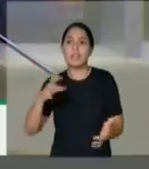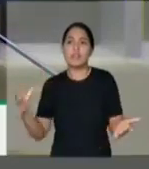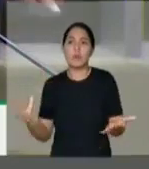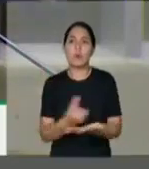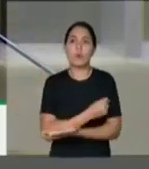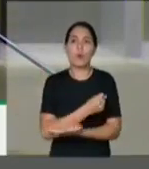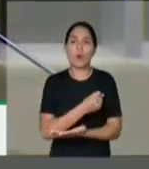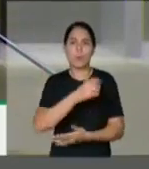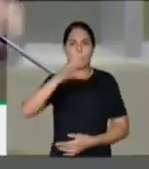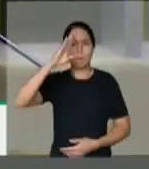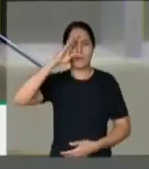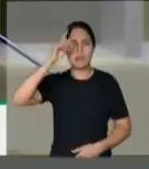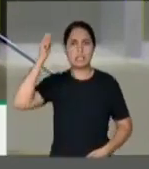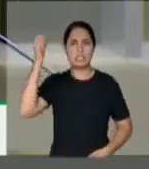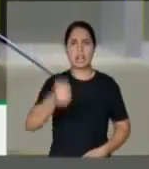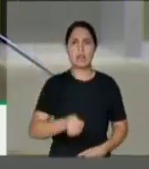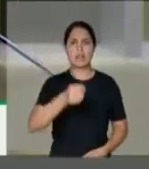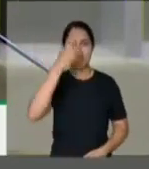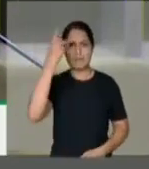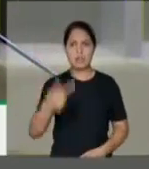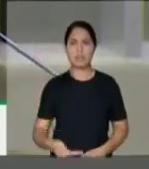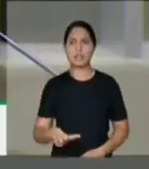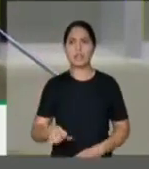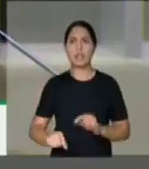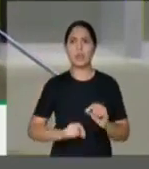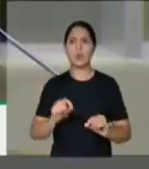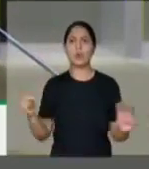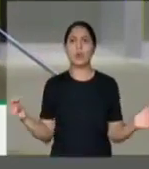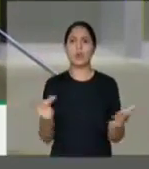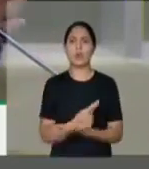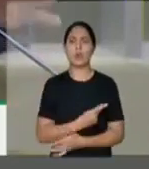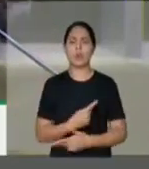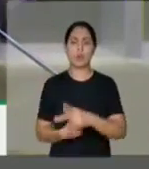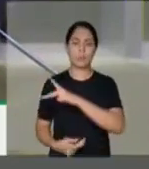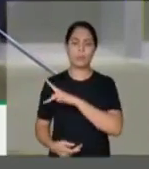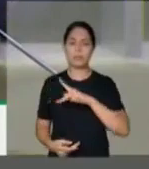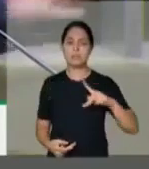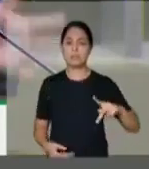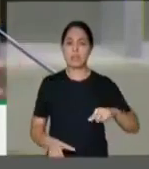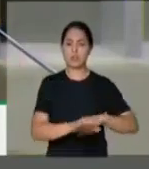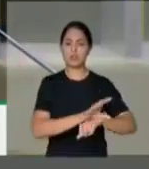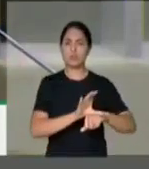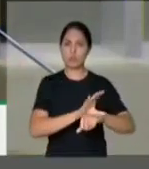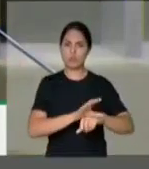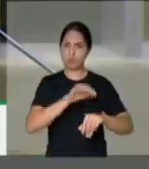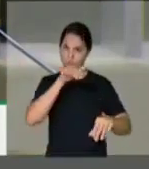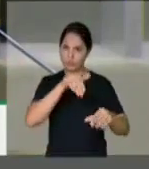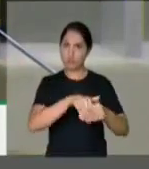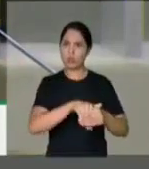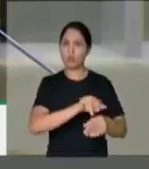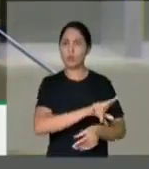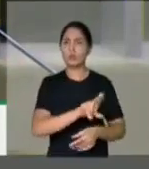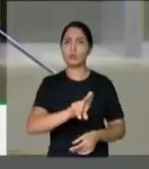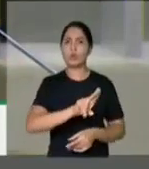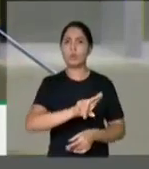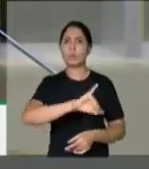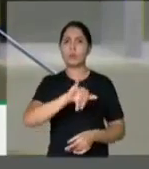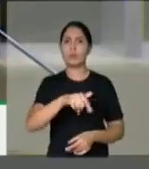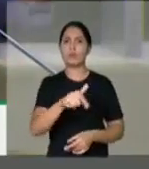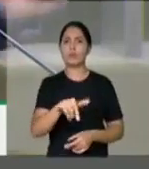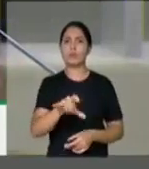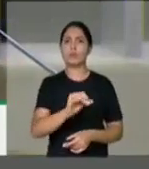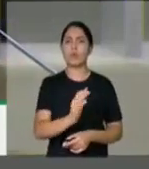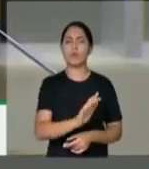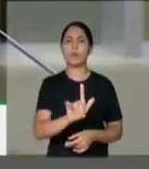um golpe parlamentar aqui nessa casa, onde o presidente constitucionalmente eleito, o presidente João Goulart,